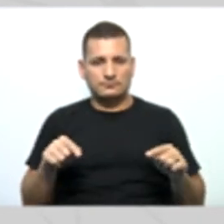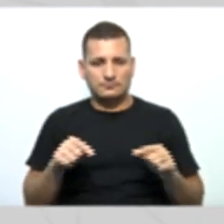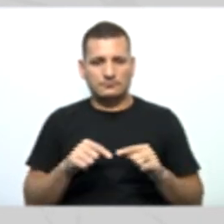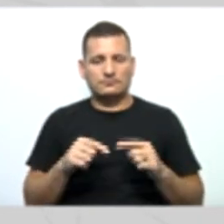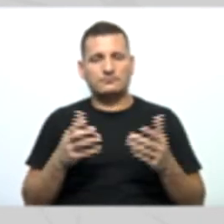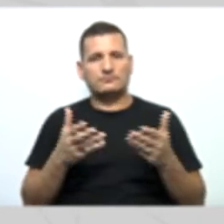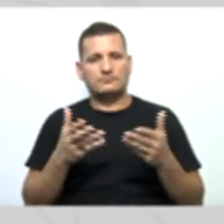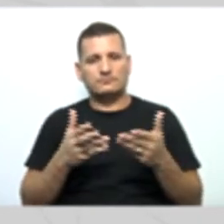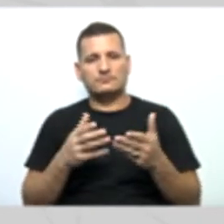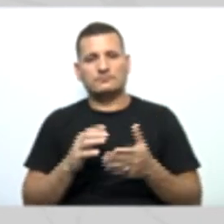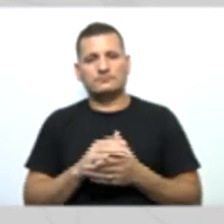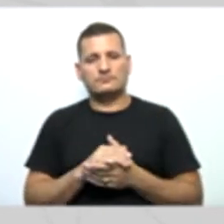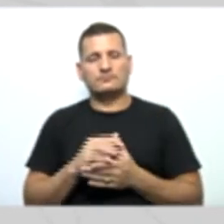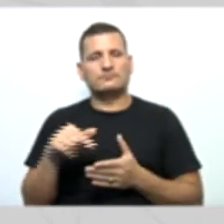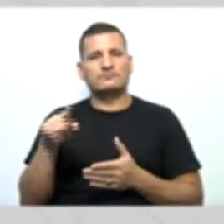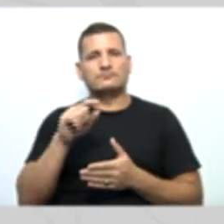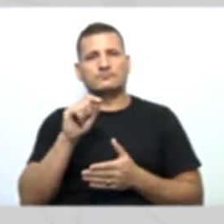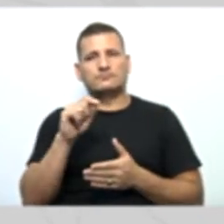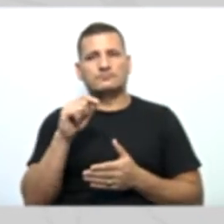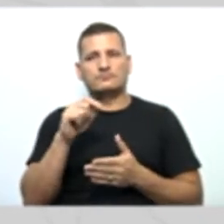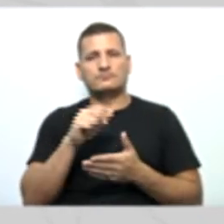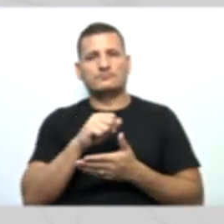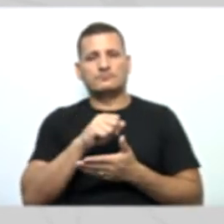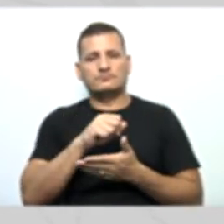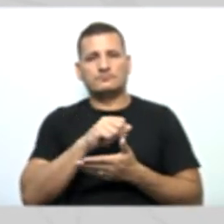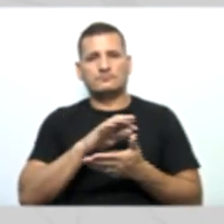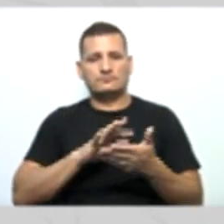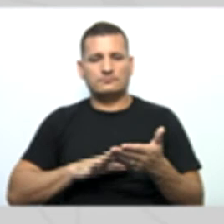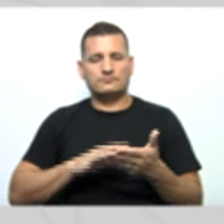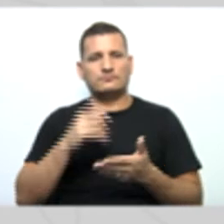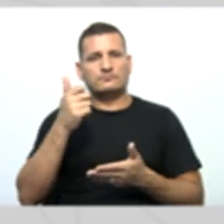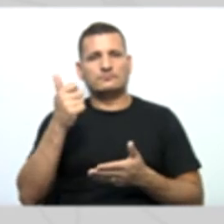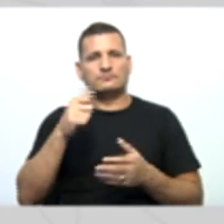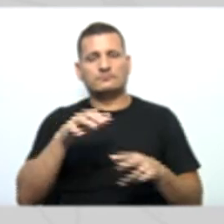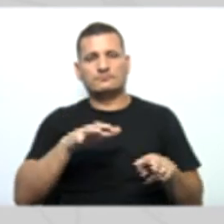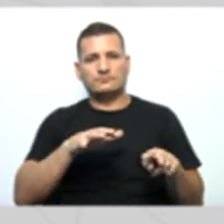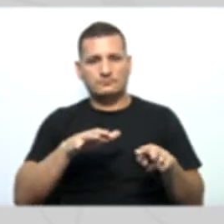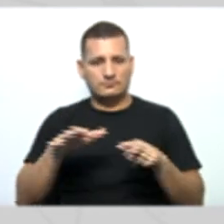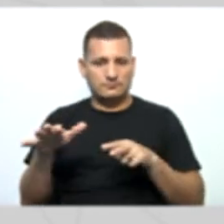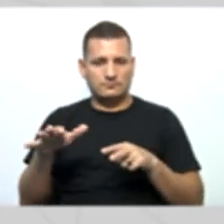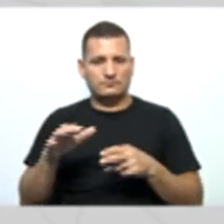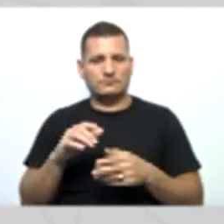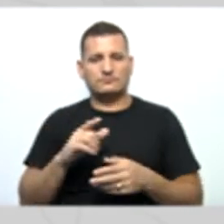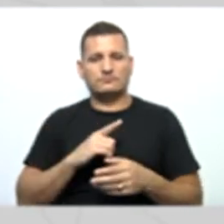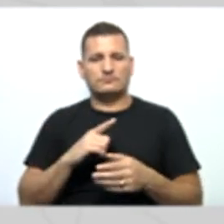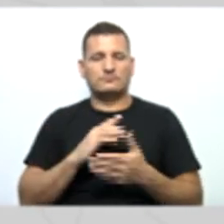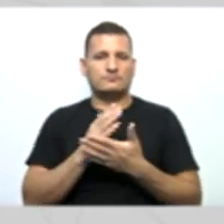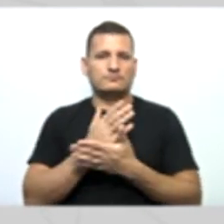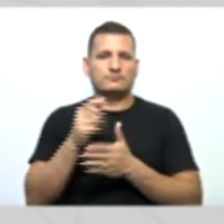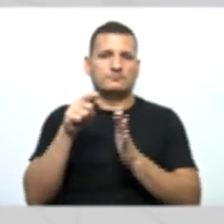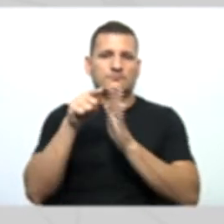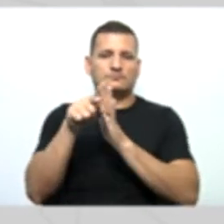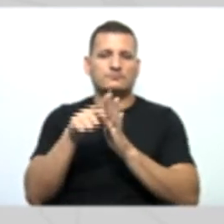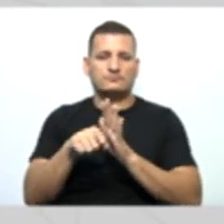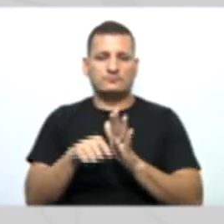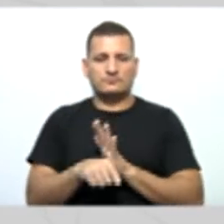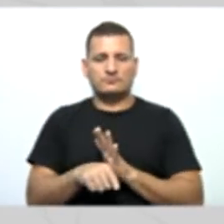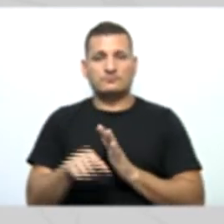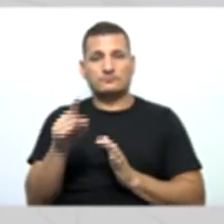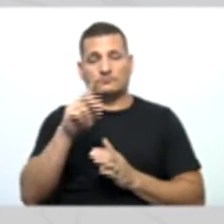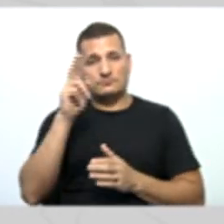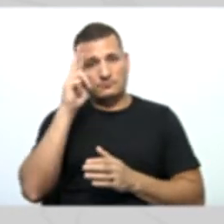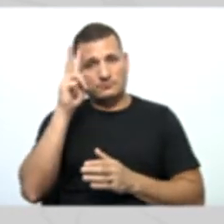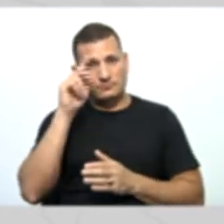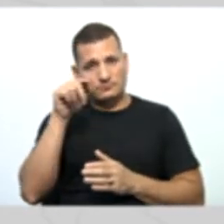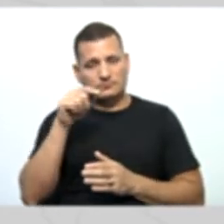já chamo vocês o quê? Para essa atividade da primeira semana. Tem aí umas questões e lembre-se que